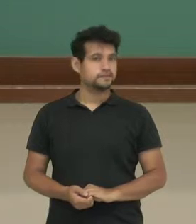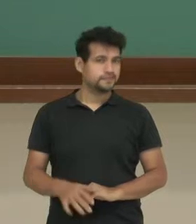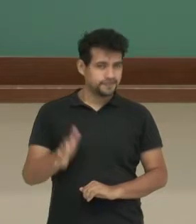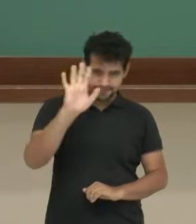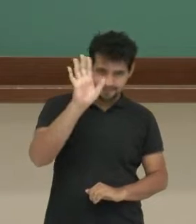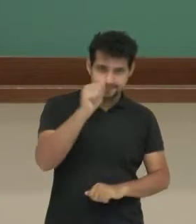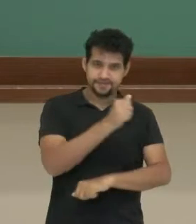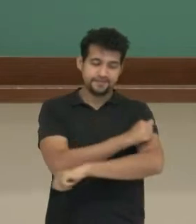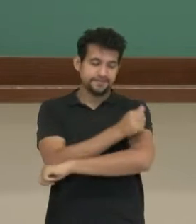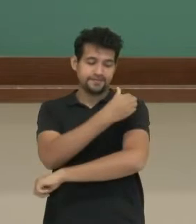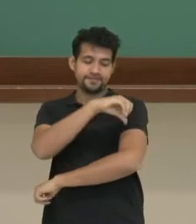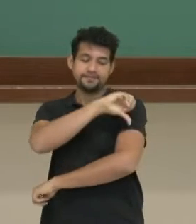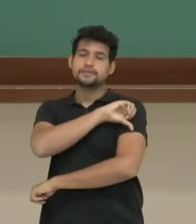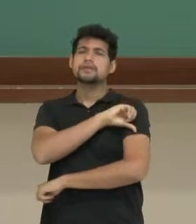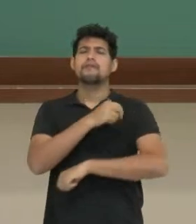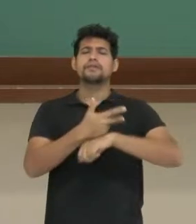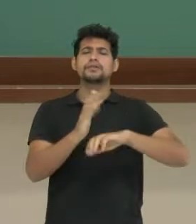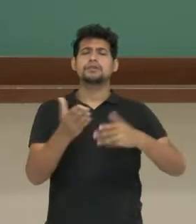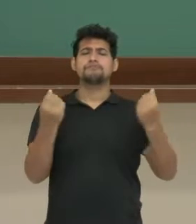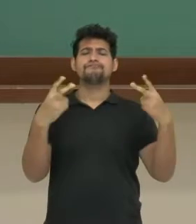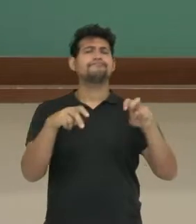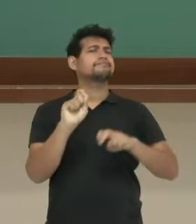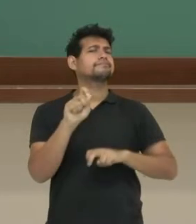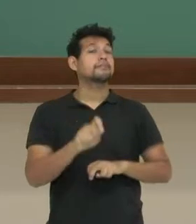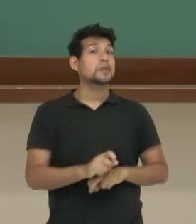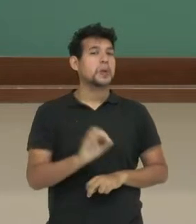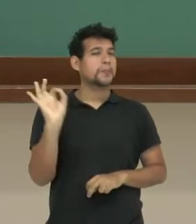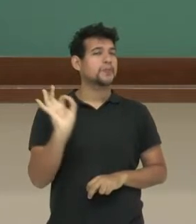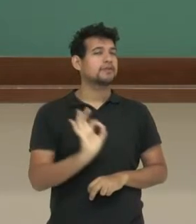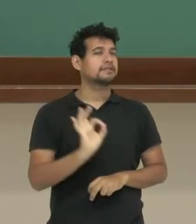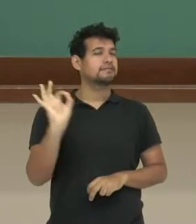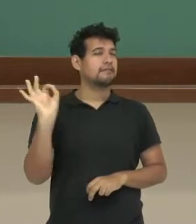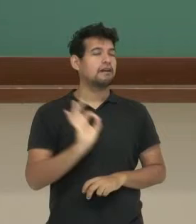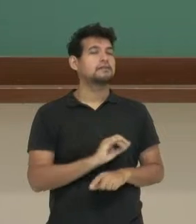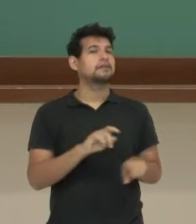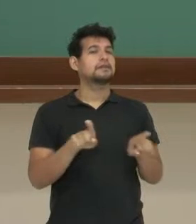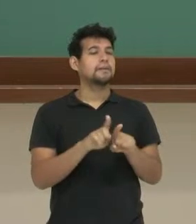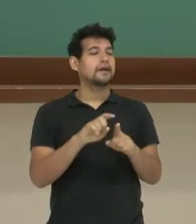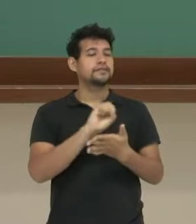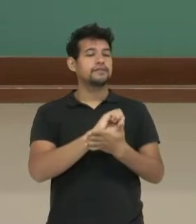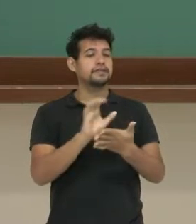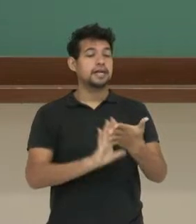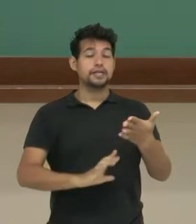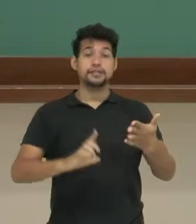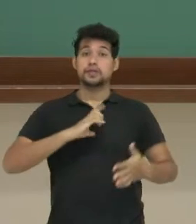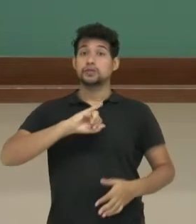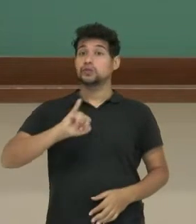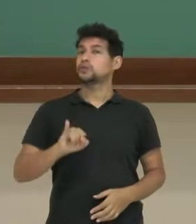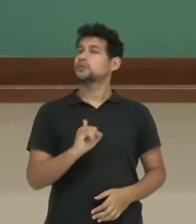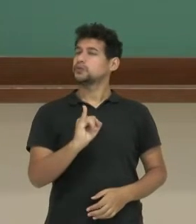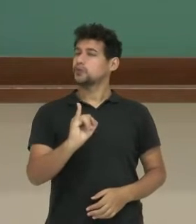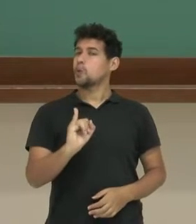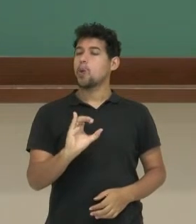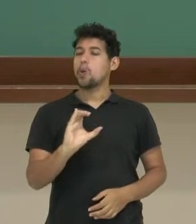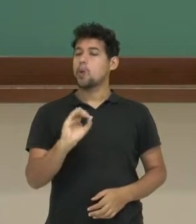Olá, estudantes do nono ano! Nesse vídeo vamos falar sobre porcentagem e problemas envolvendo juros compostos. Vamos